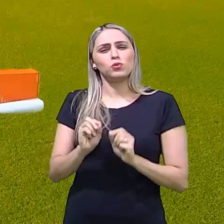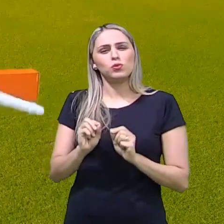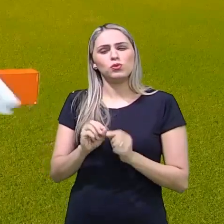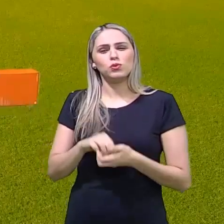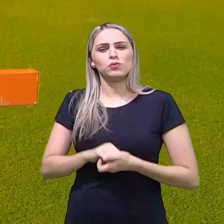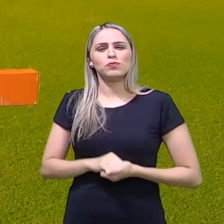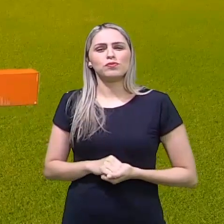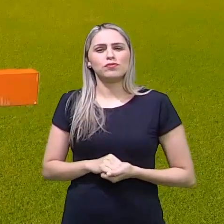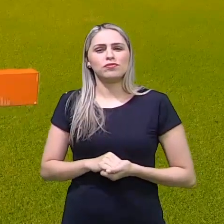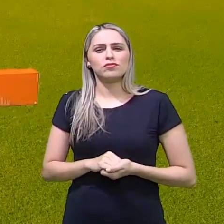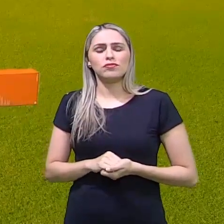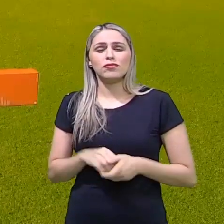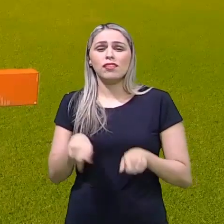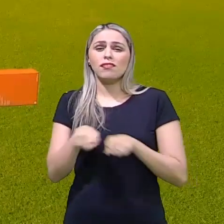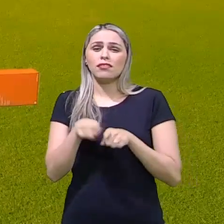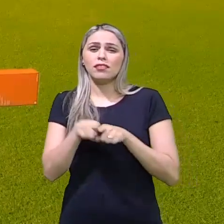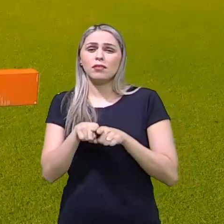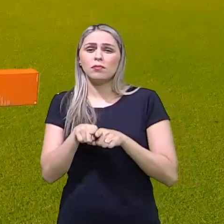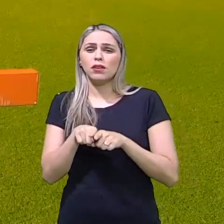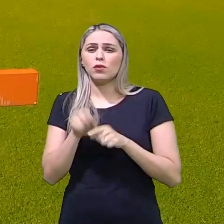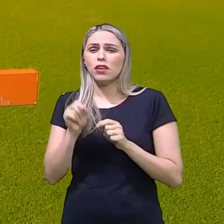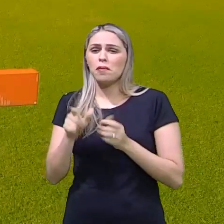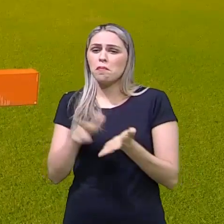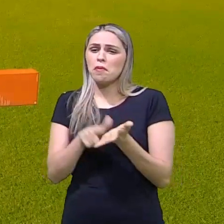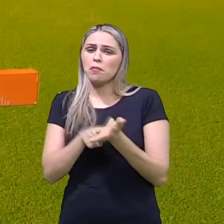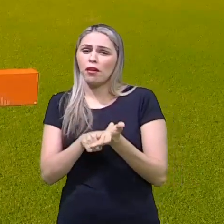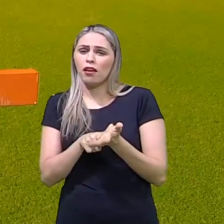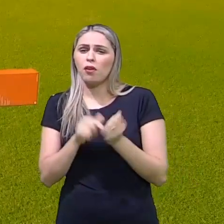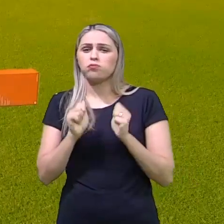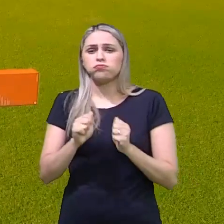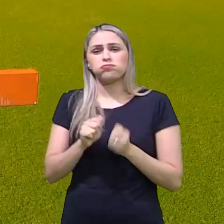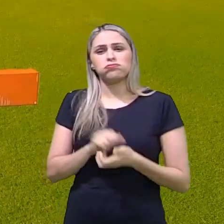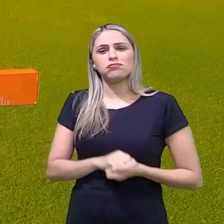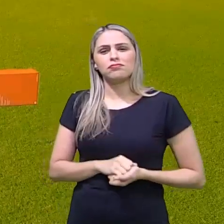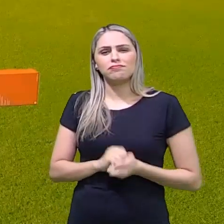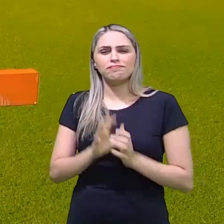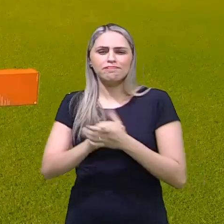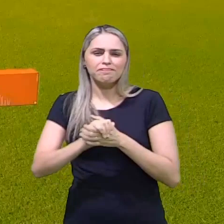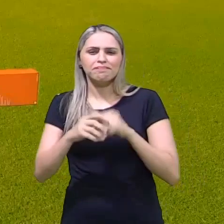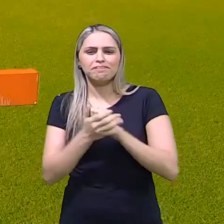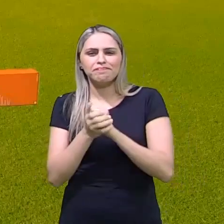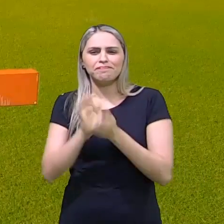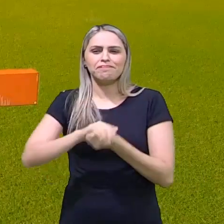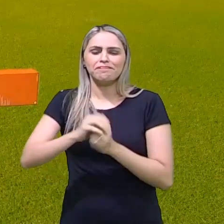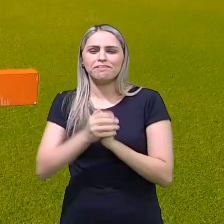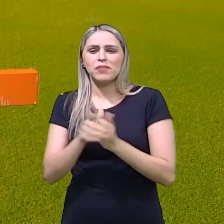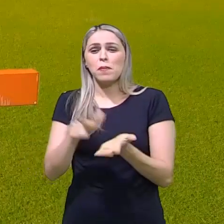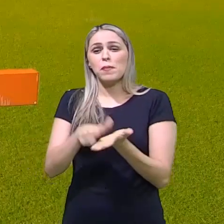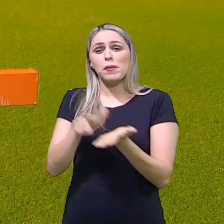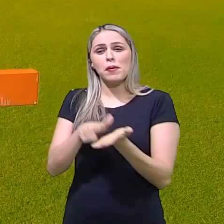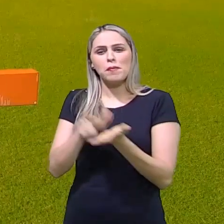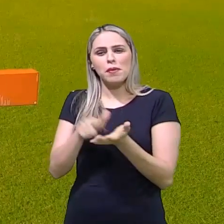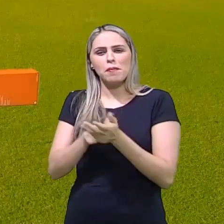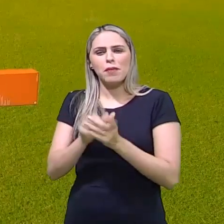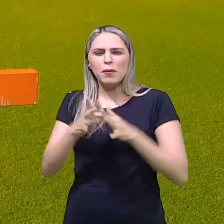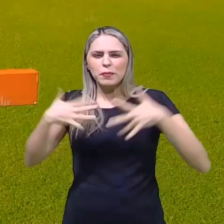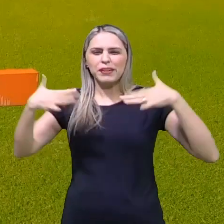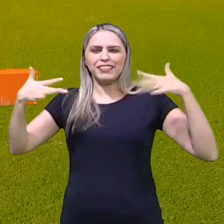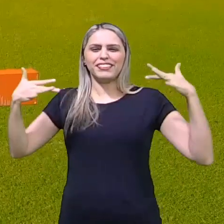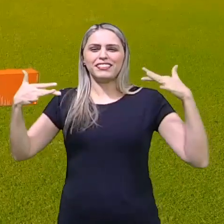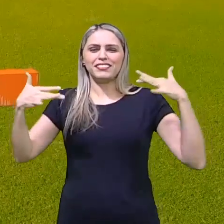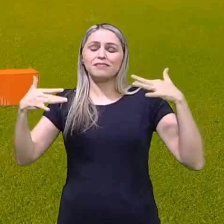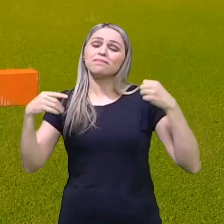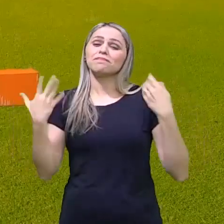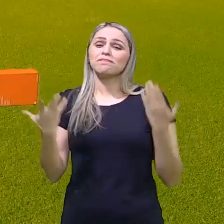meia. Pode a gente também. Pode usar também. E aquela ali, ó, professor. Aquela ali, ó. Você pode amassar um papel laminado, fazer uma bola de papel laminado,